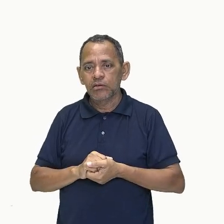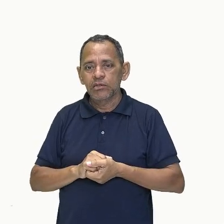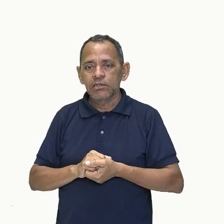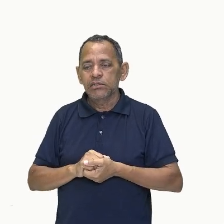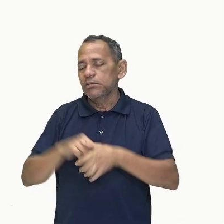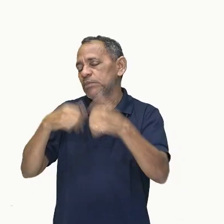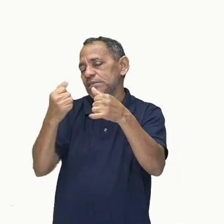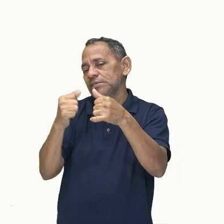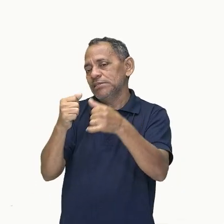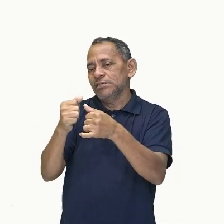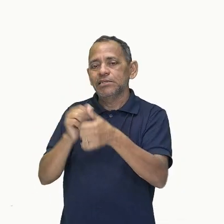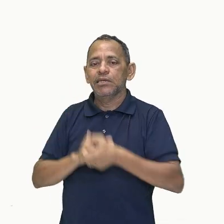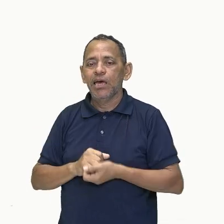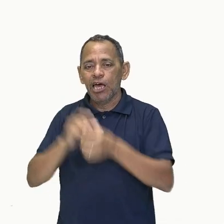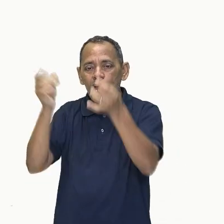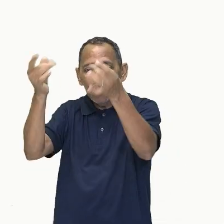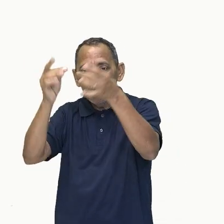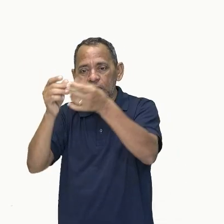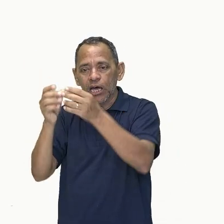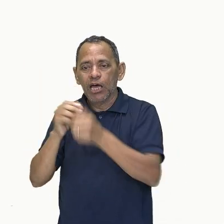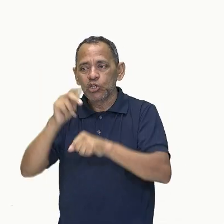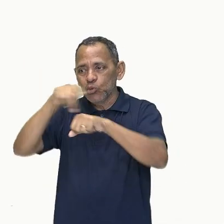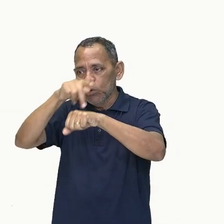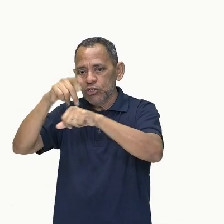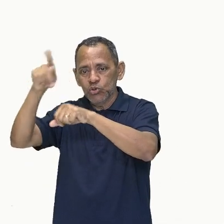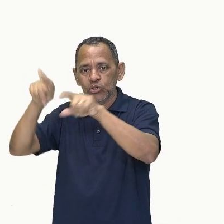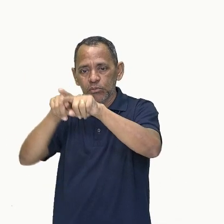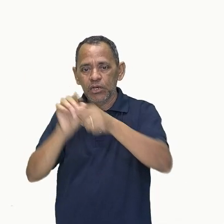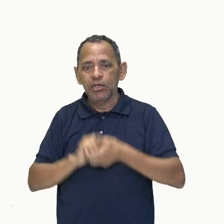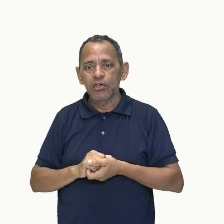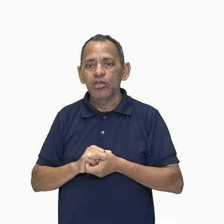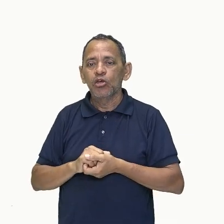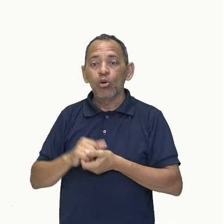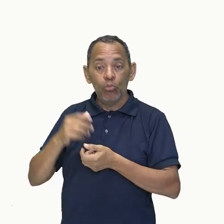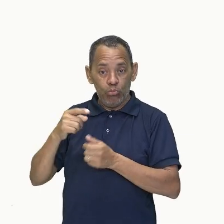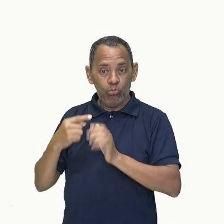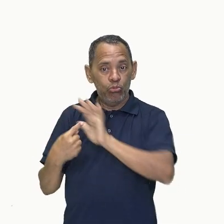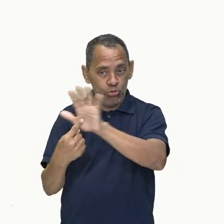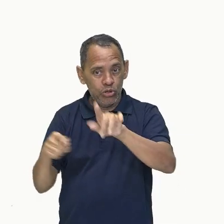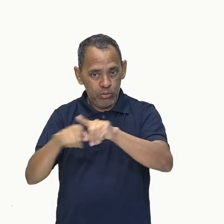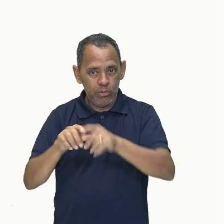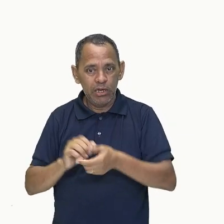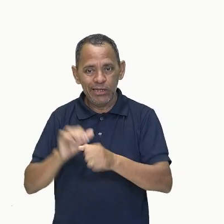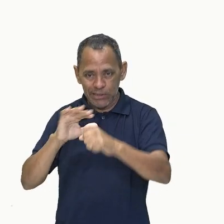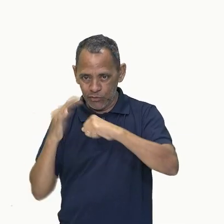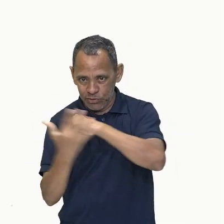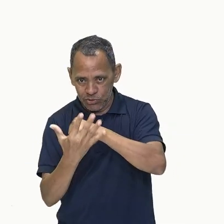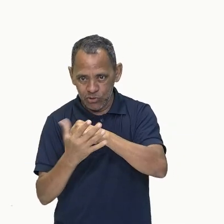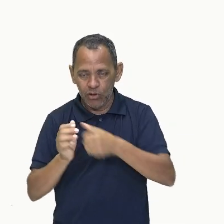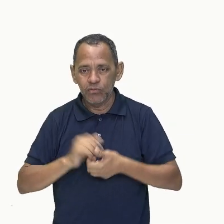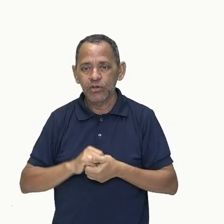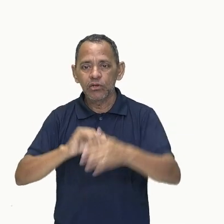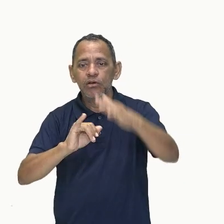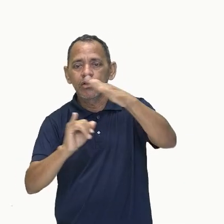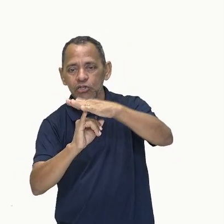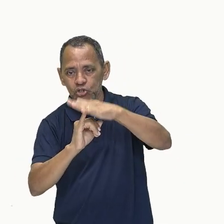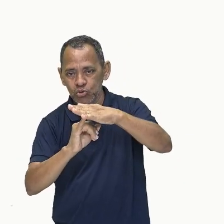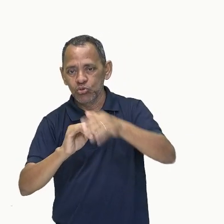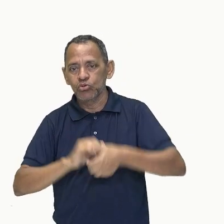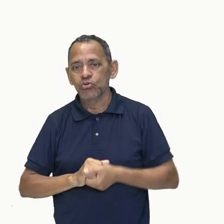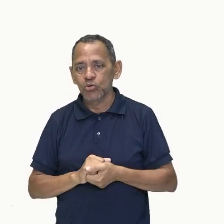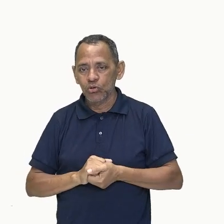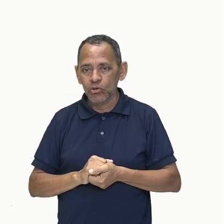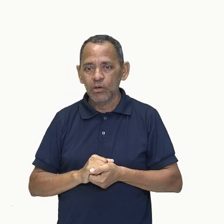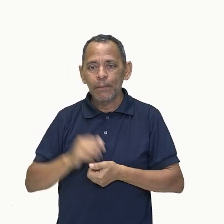crises geopolíticas, o que ficou evidente na pandemia da Covid-19, certo? Onde o Instituto Butantan foi um dos